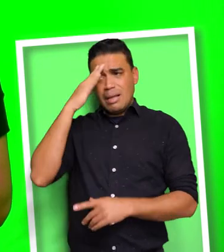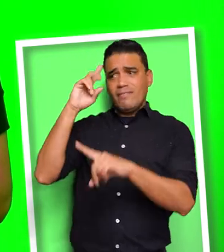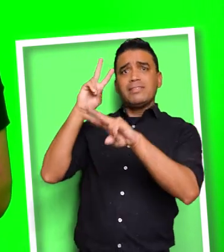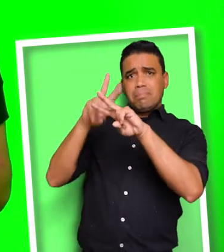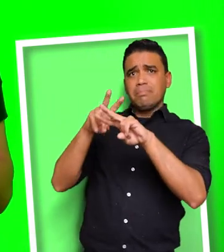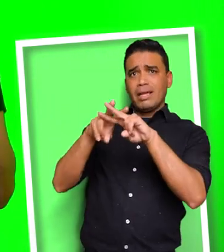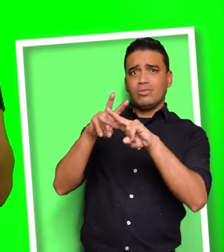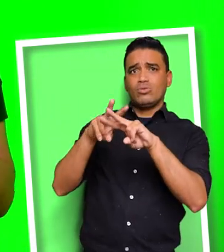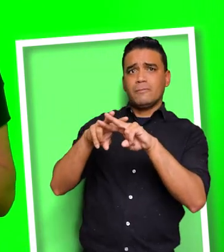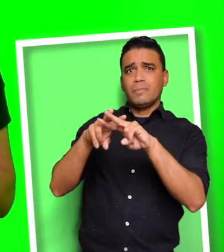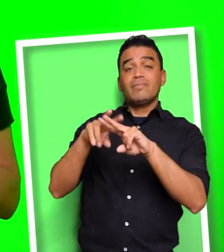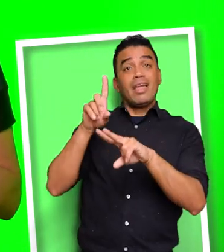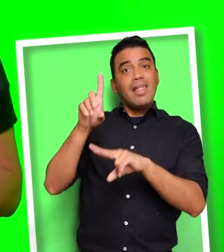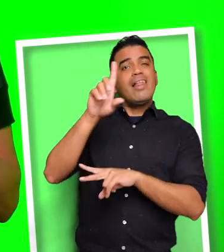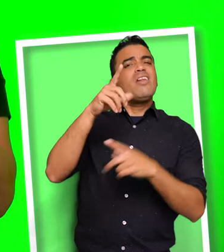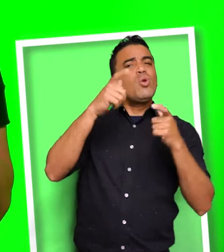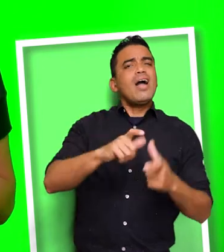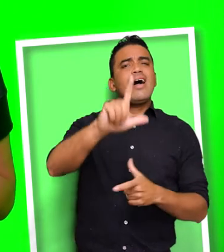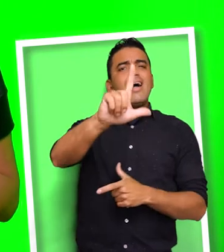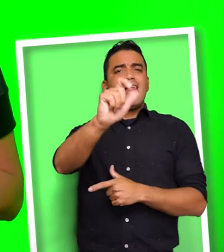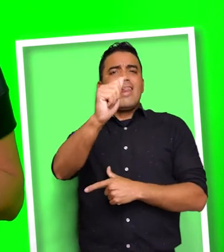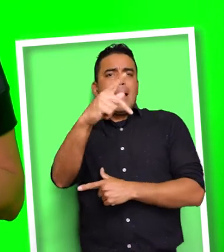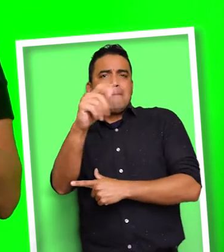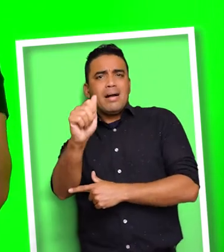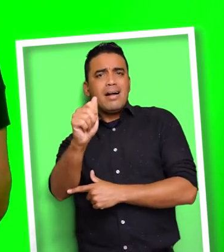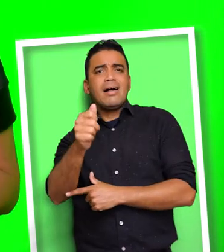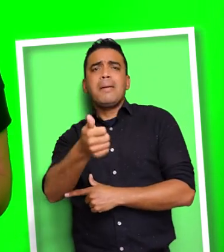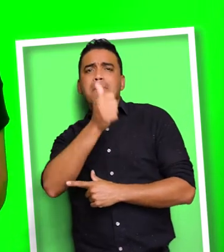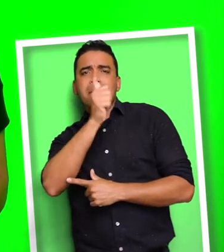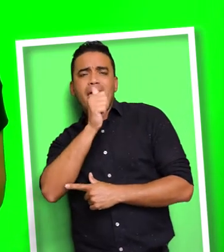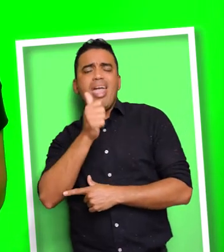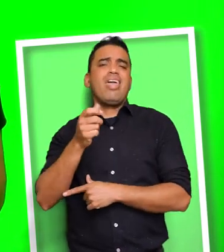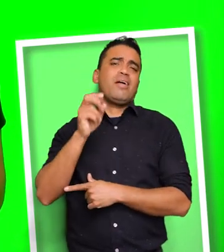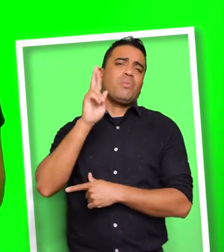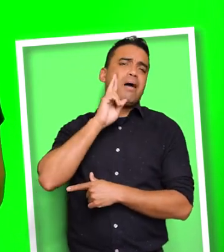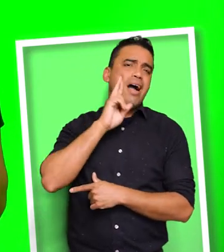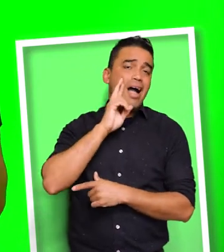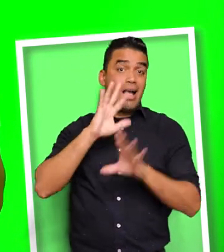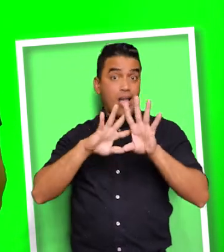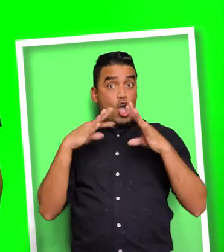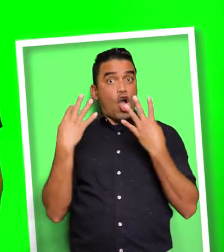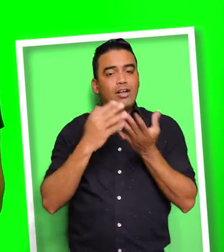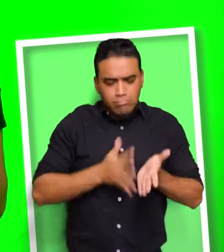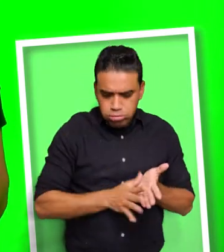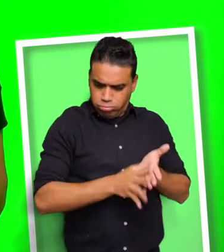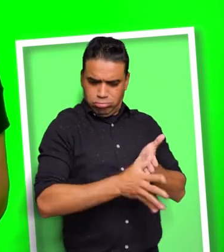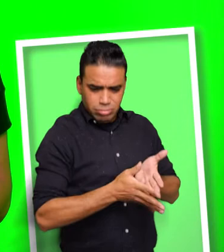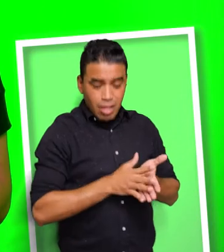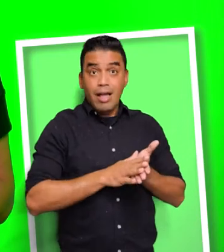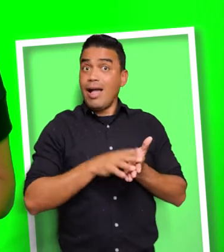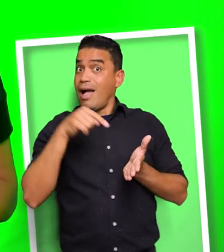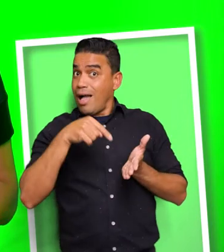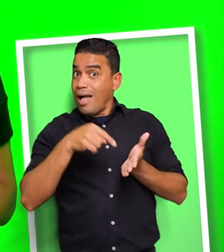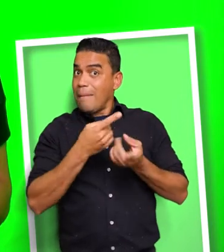ser preso. Ele está na Lapa, ele está no botequim e está acontecendo uma roda de samba. E aquela música ali que